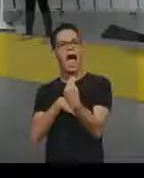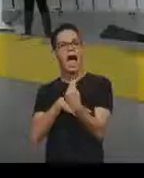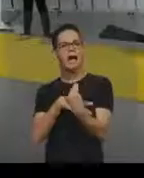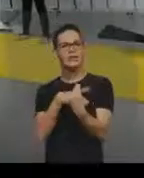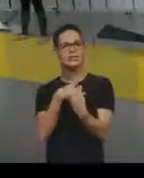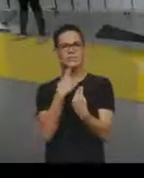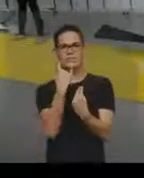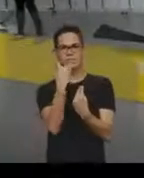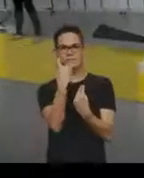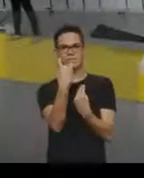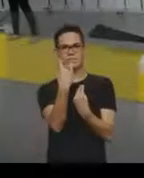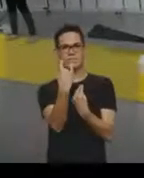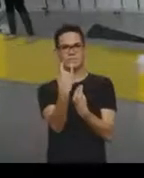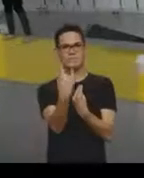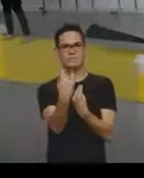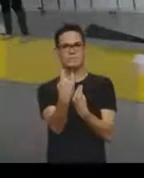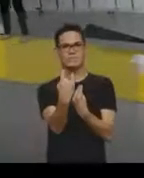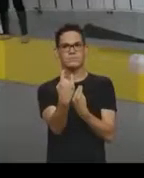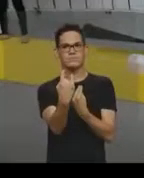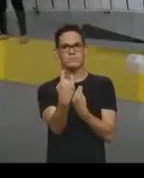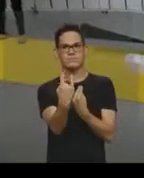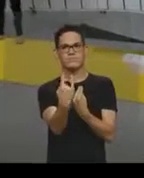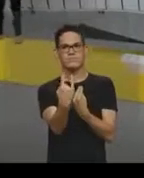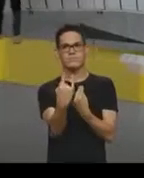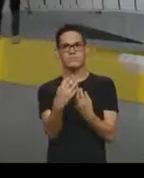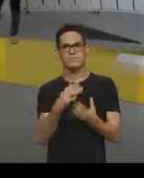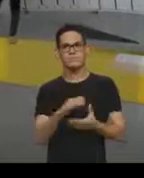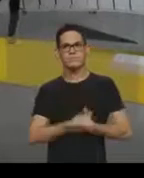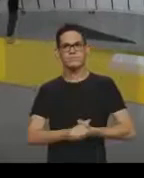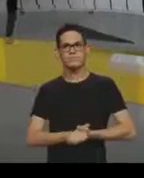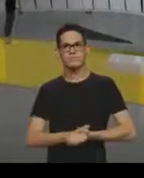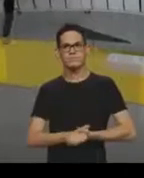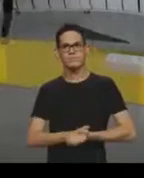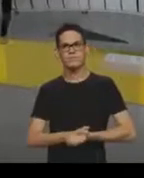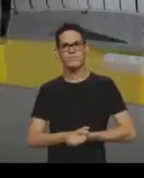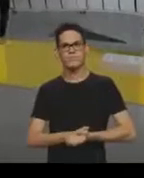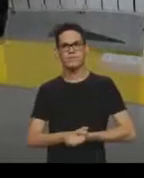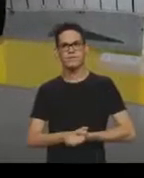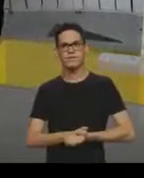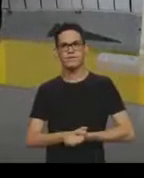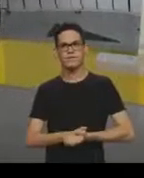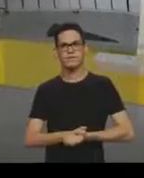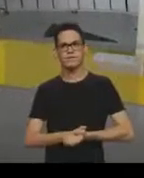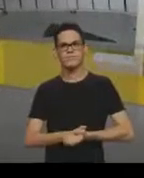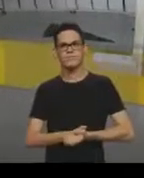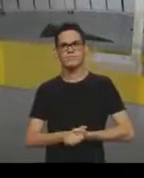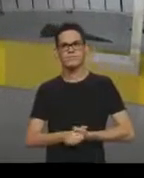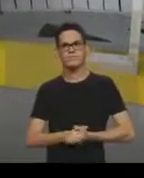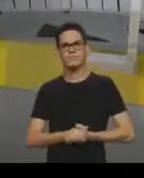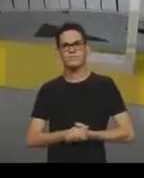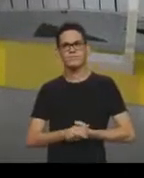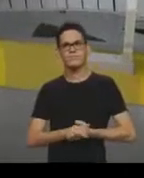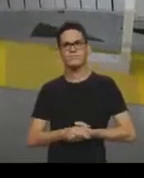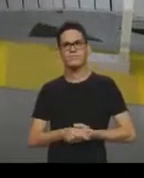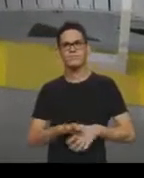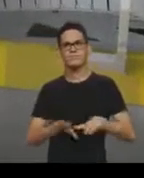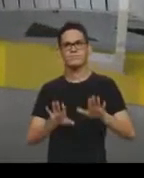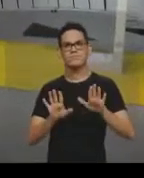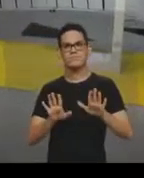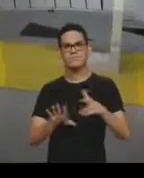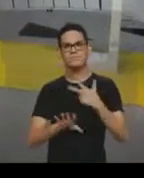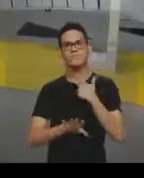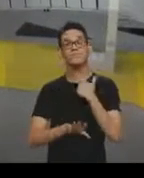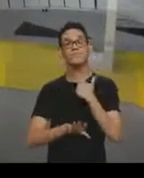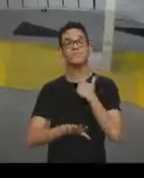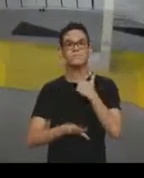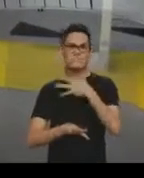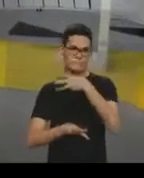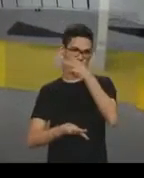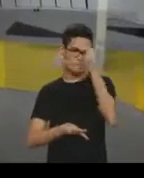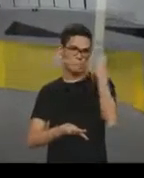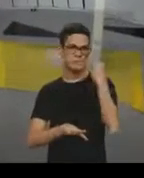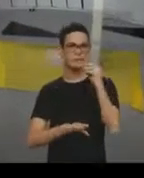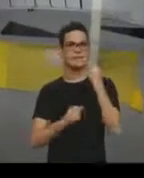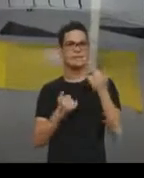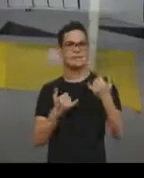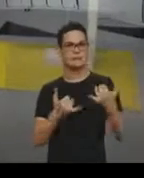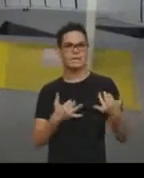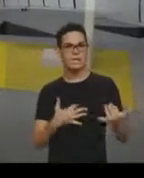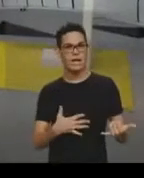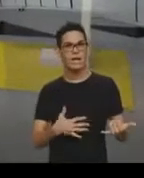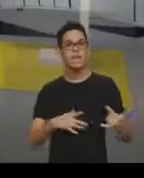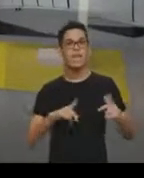envolve os profissionais de artes, que envolve ali o cinema. Não posso deixar de falar